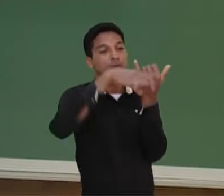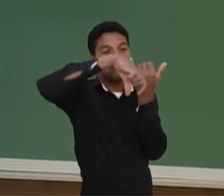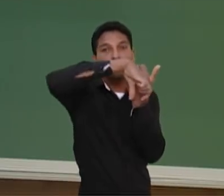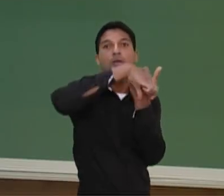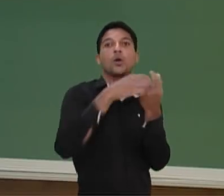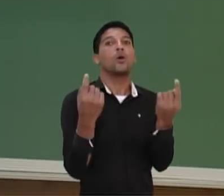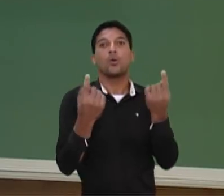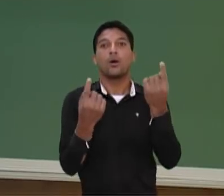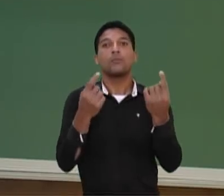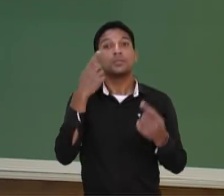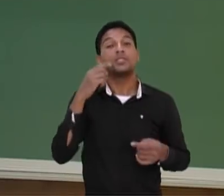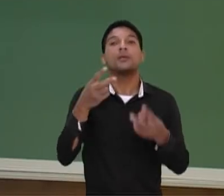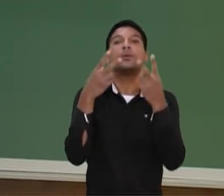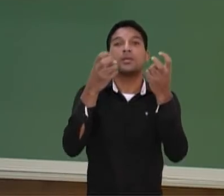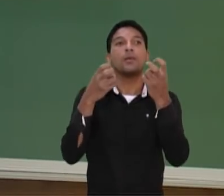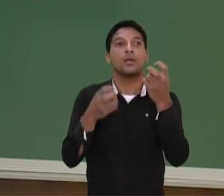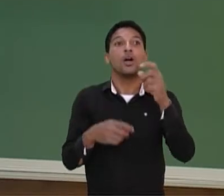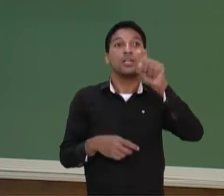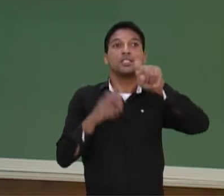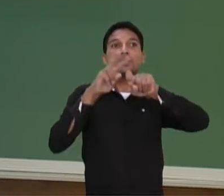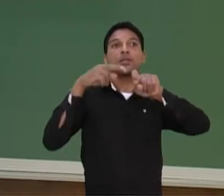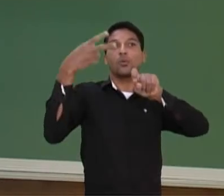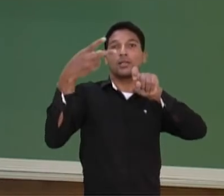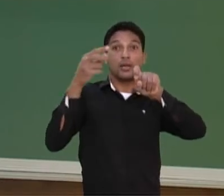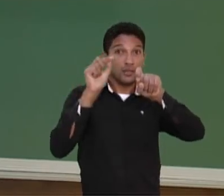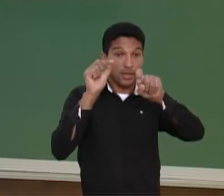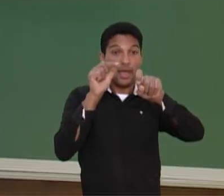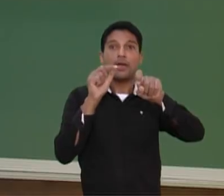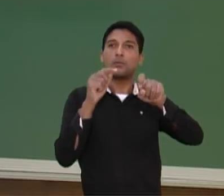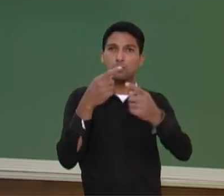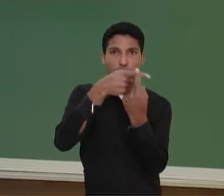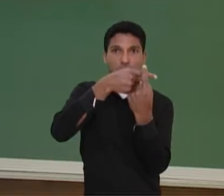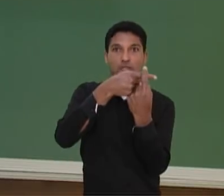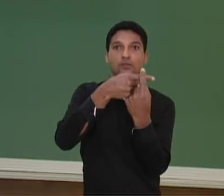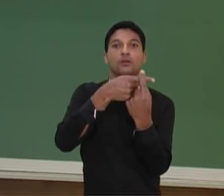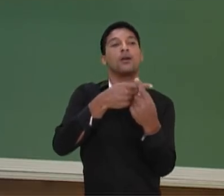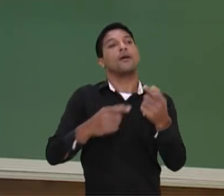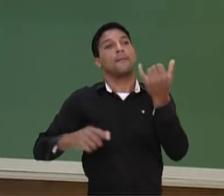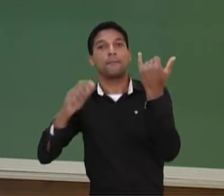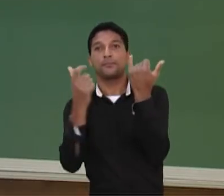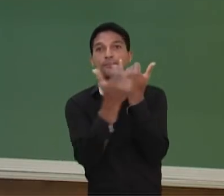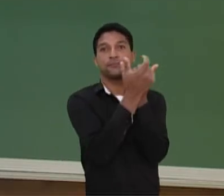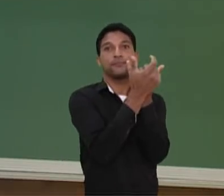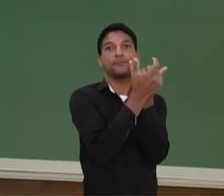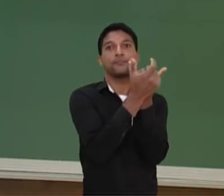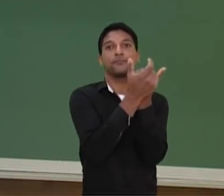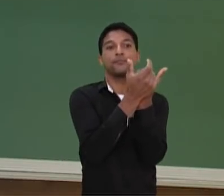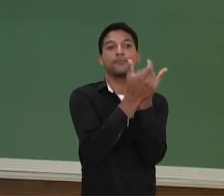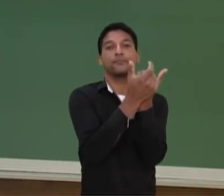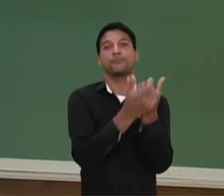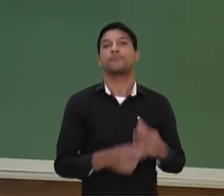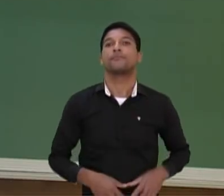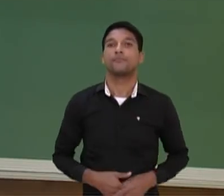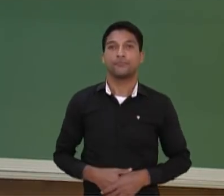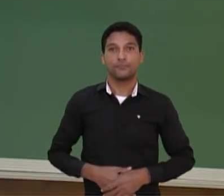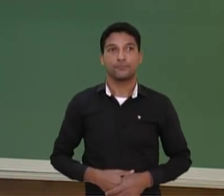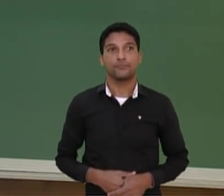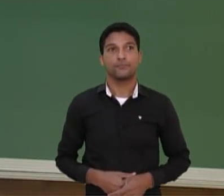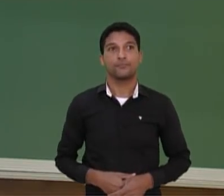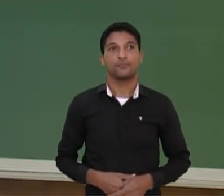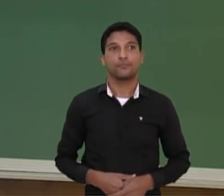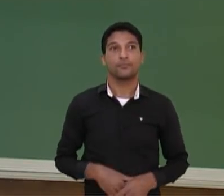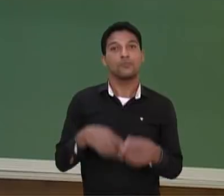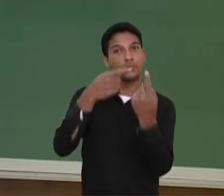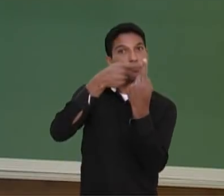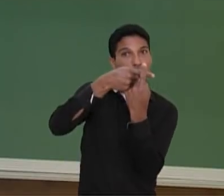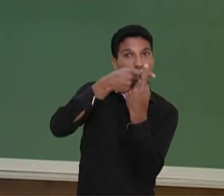de x², né? Ele é um número positivo, então a nossa concavidade é voltada para cima. Número